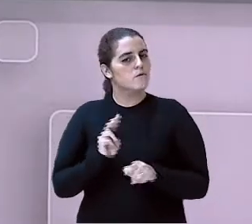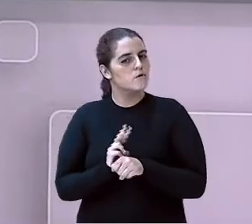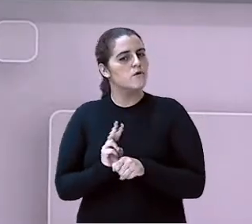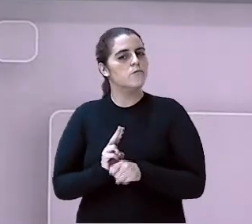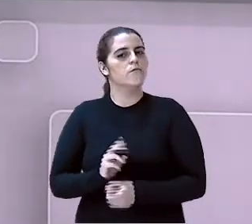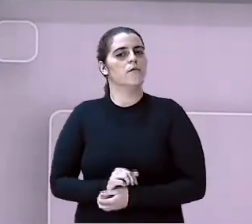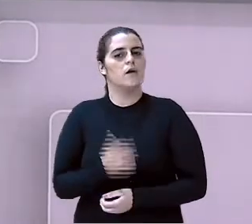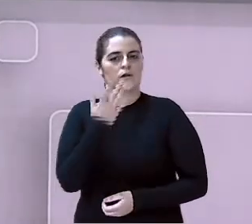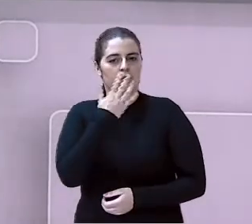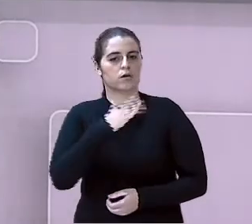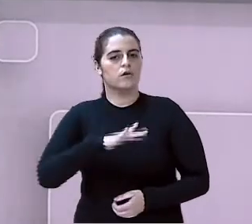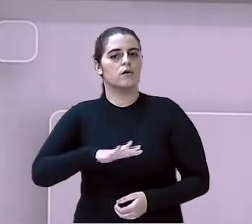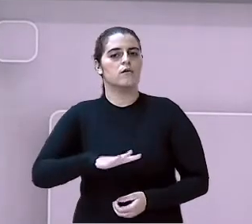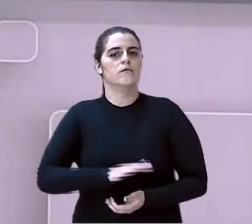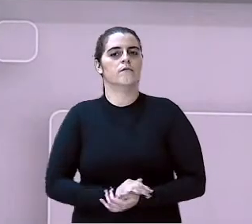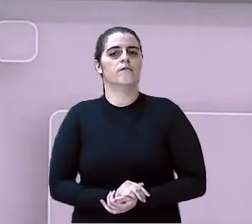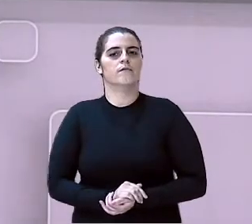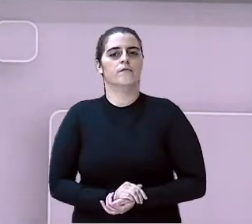viu, crianças?